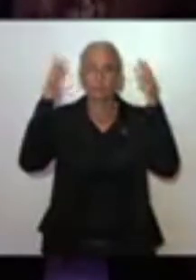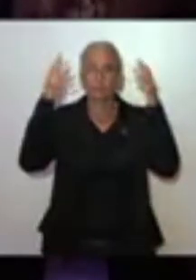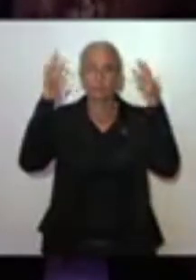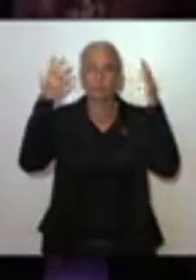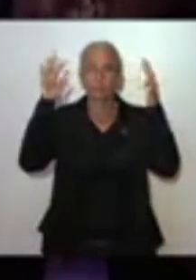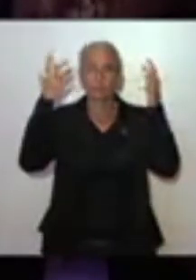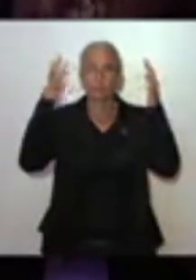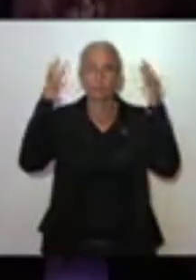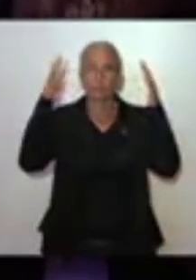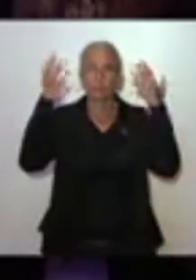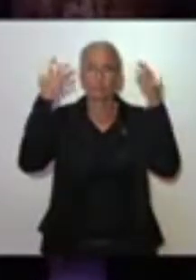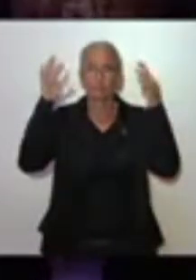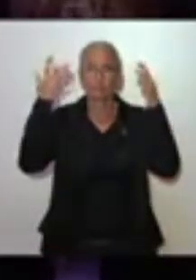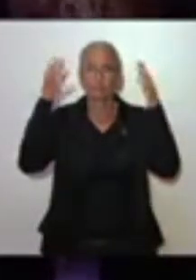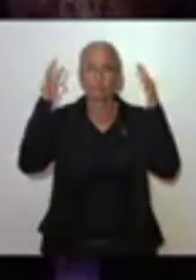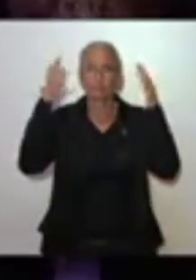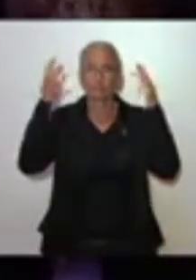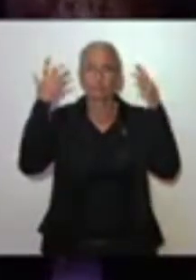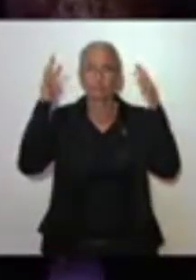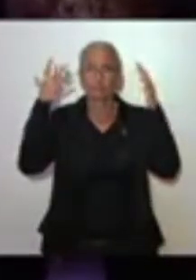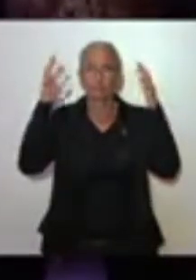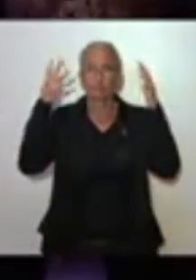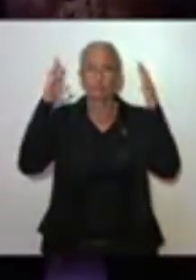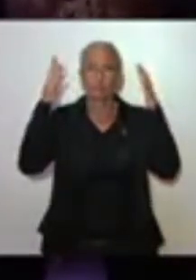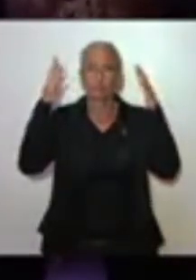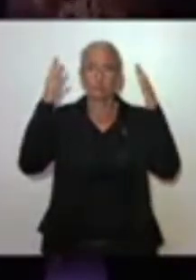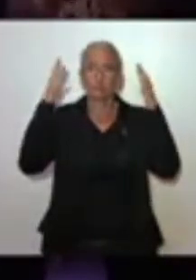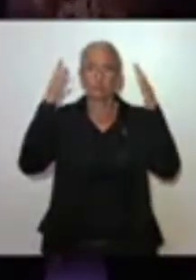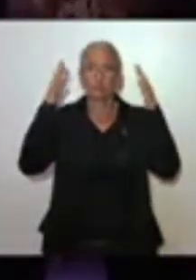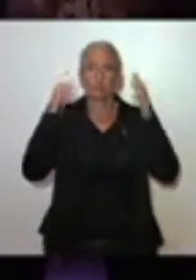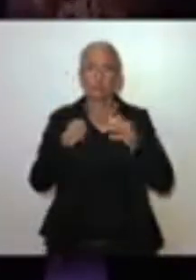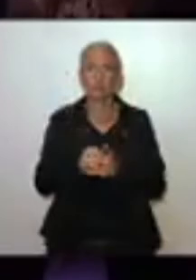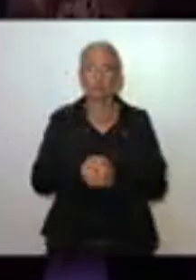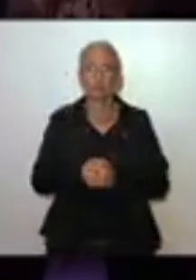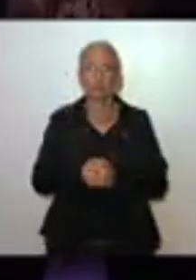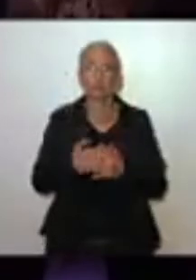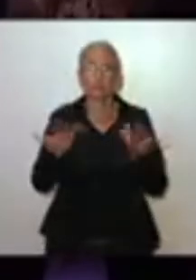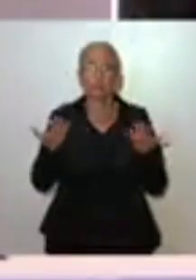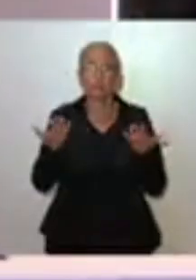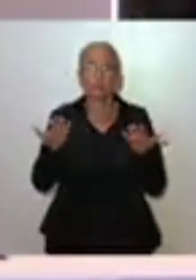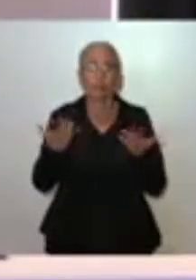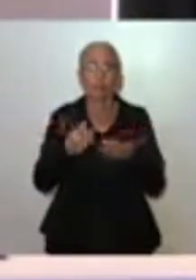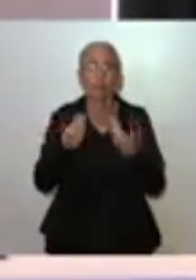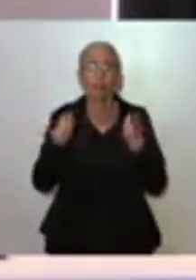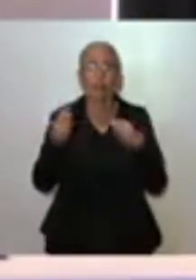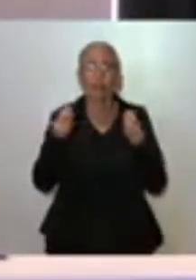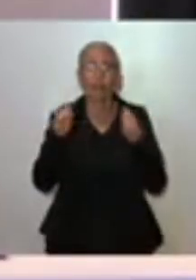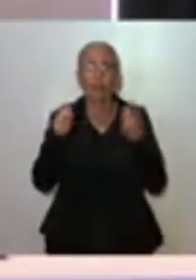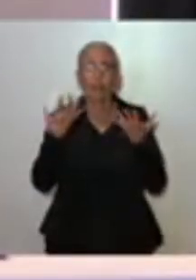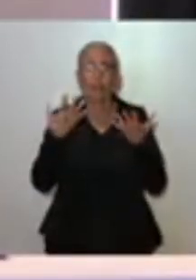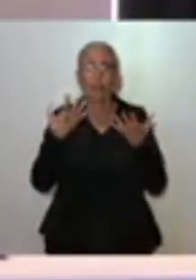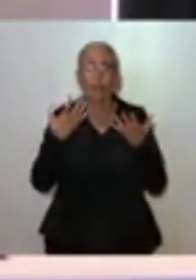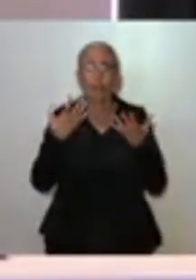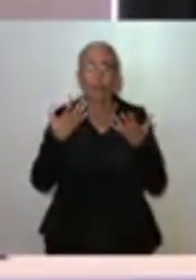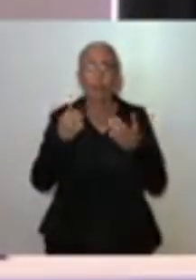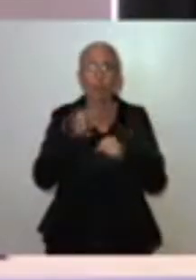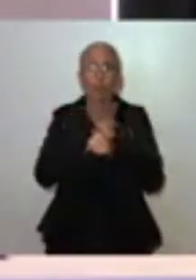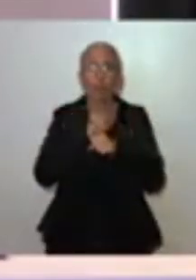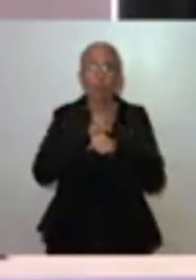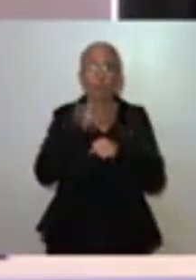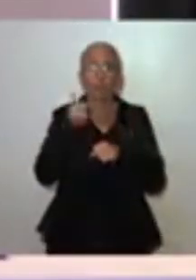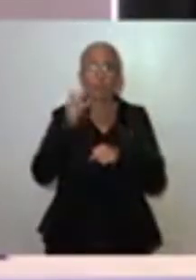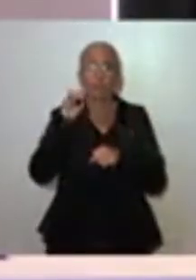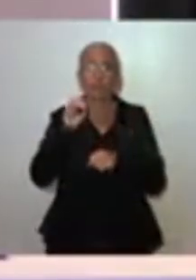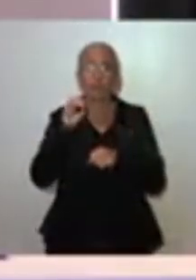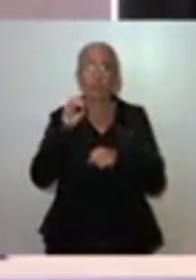E aí e isso é coisa de quem está vivendo a Guerra Fria dos anos 60 com a